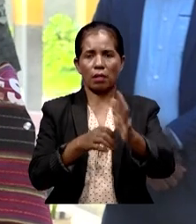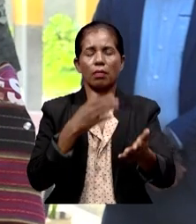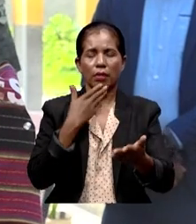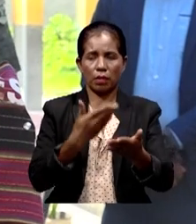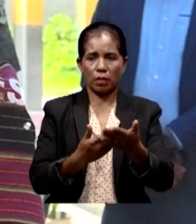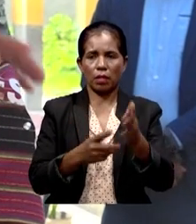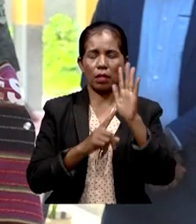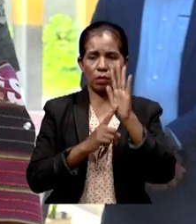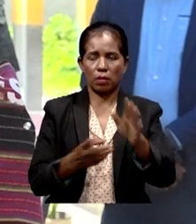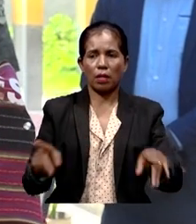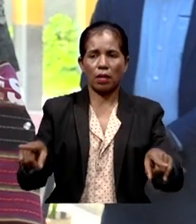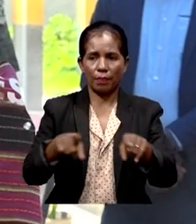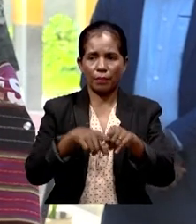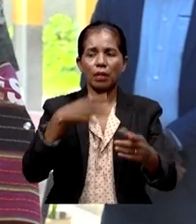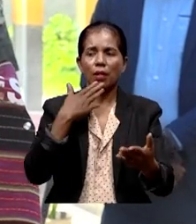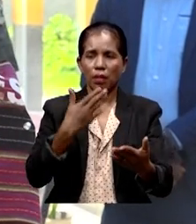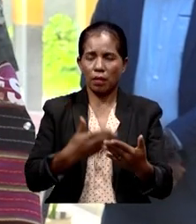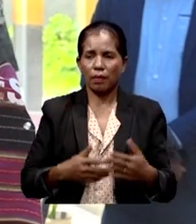de uma, nura espelho de uma dia.